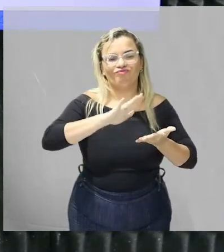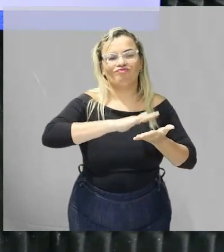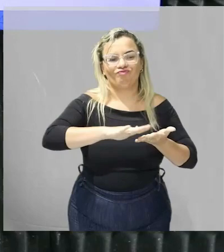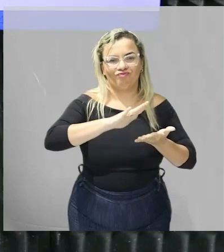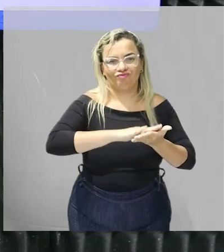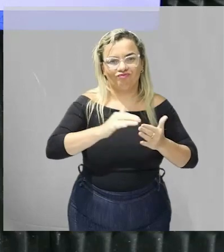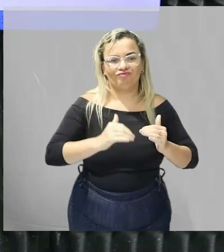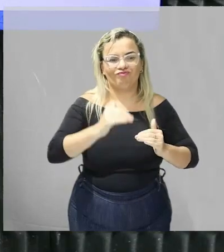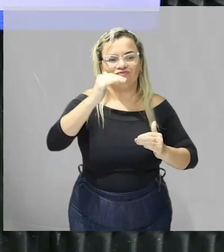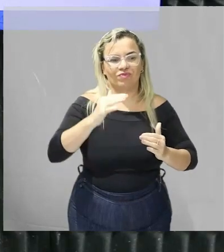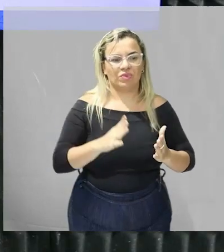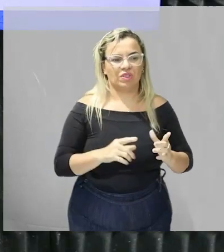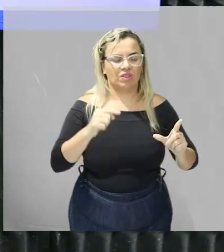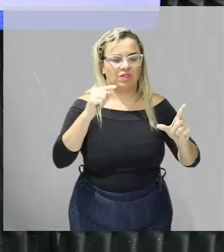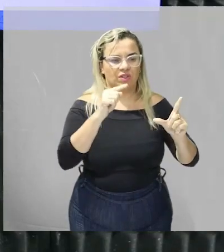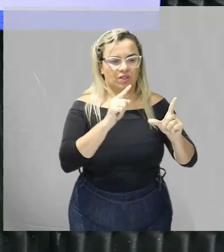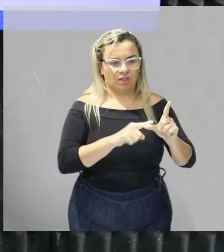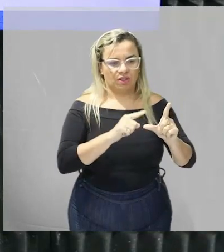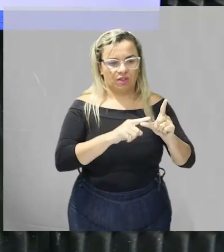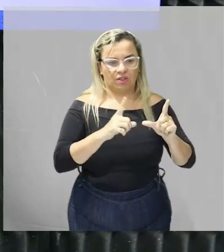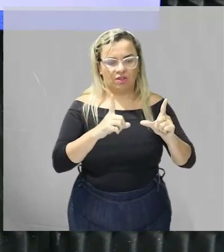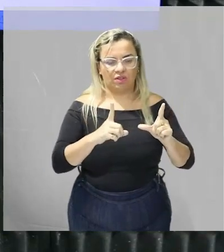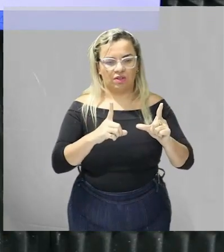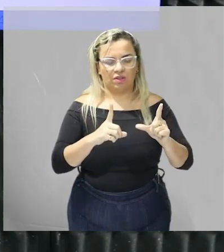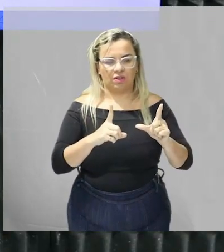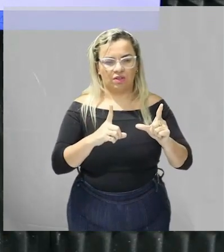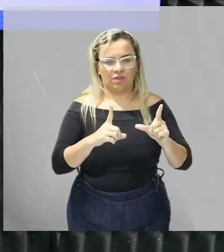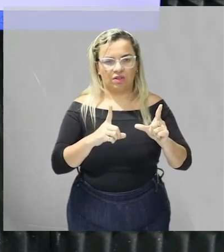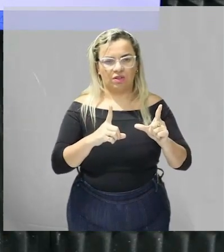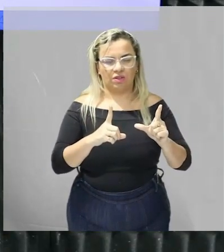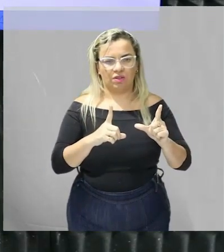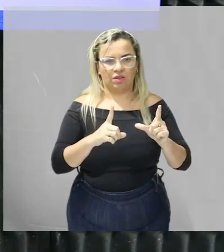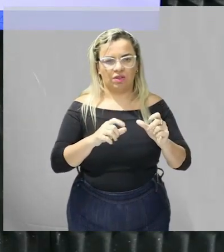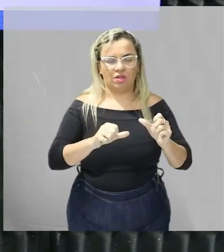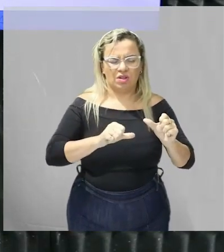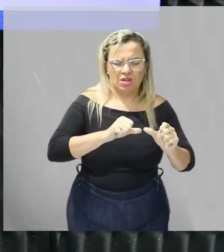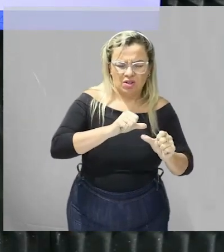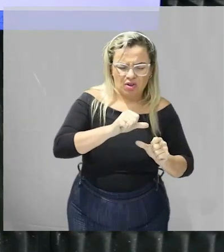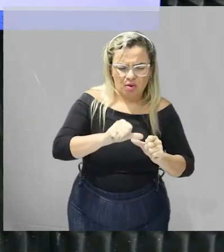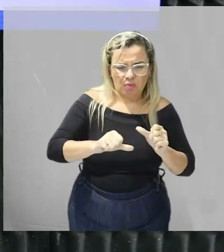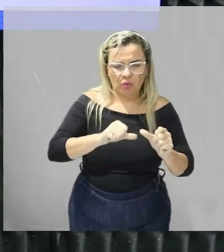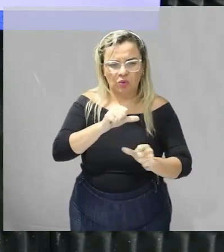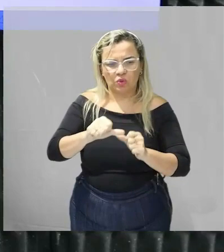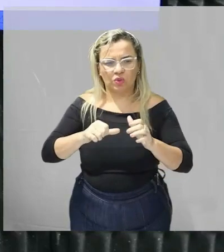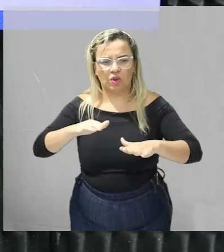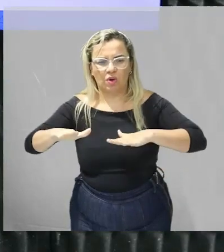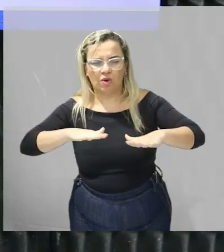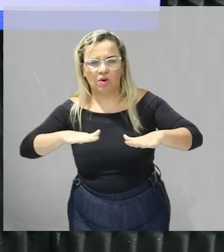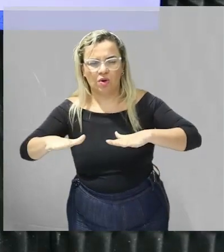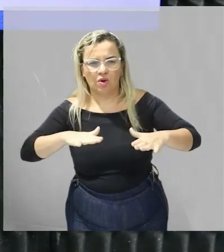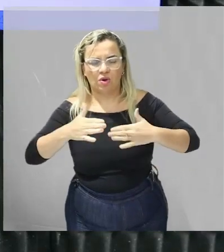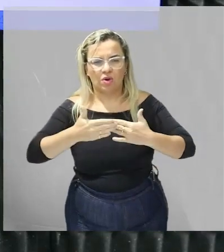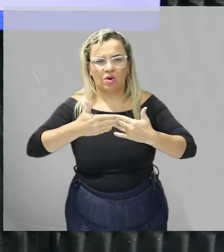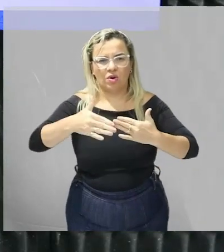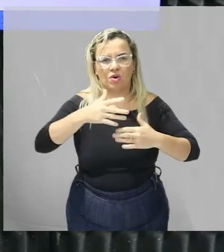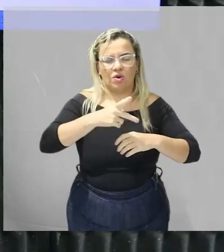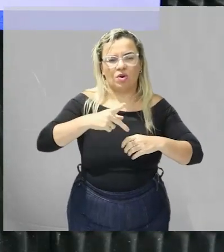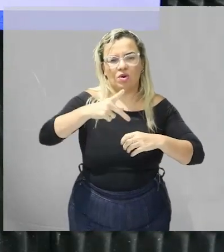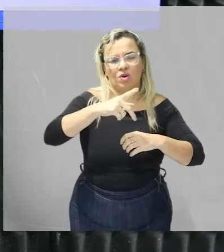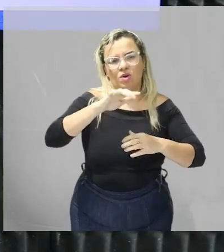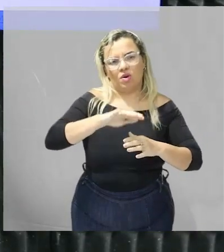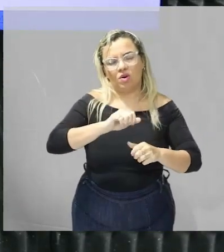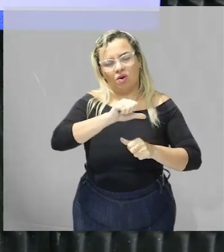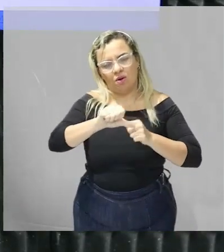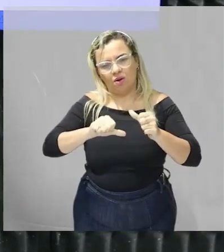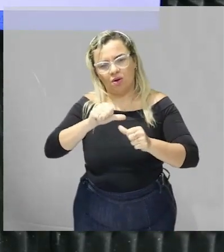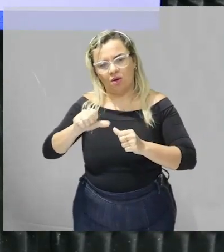D. Flexibilização da estrutura social, ou seja, nós vamos ter uma maior movimentação de pessoas que vão sair, por exemplo, de uma base mais pobre para